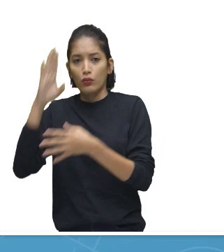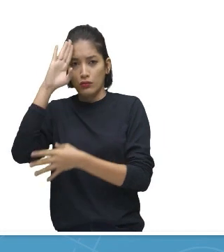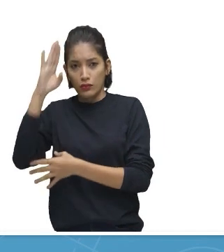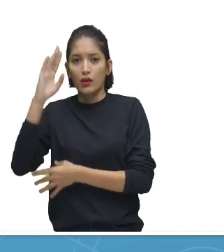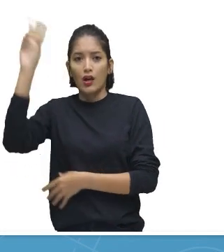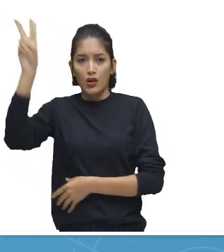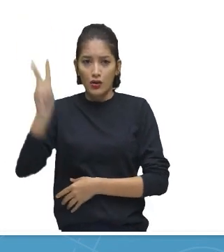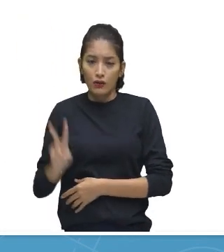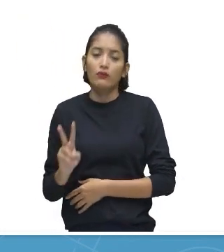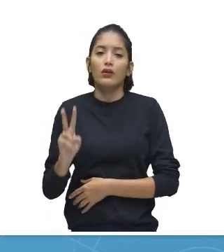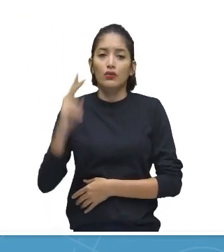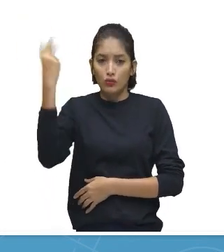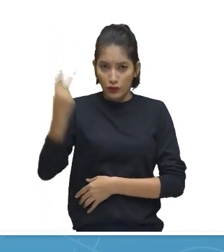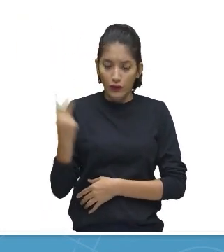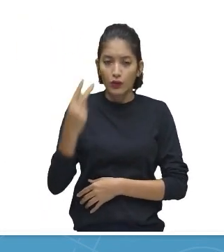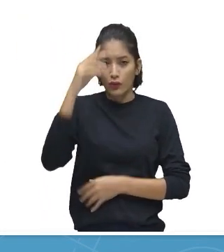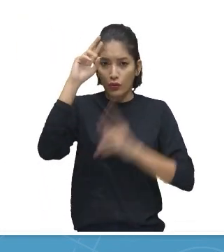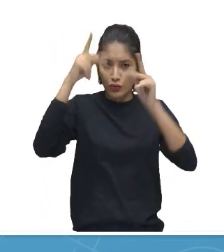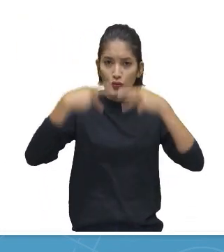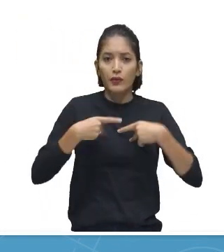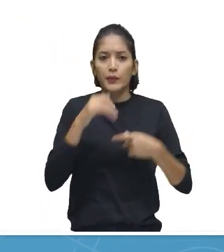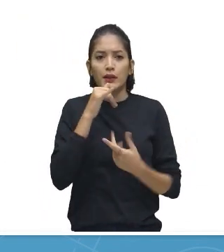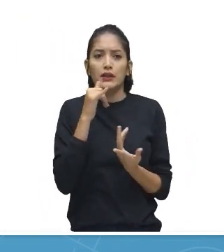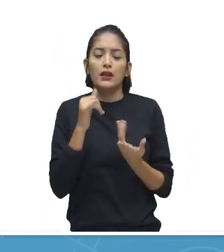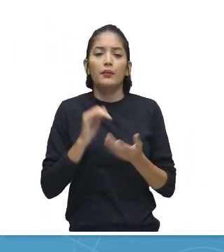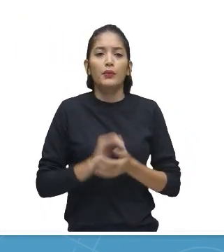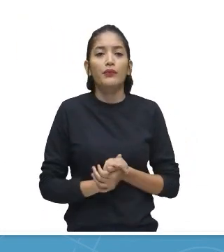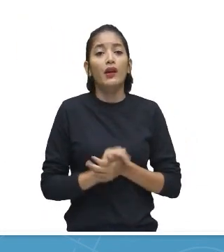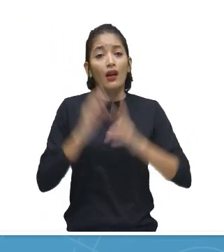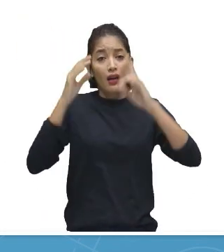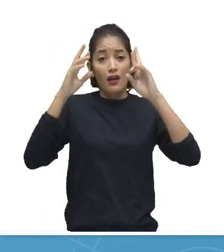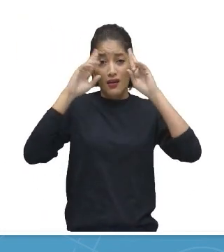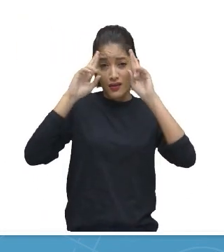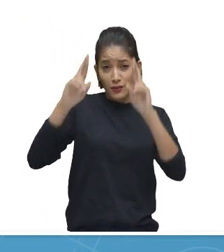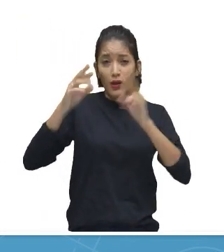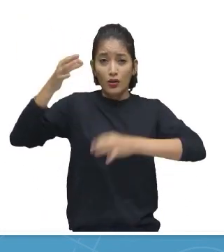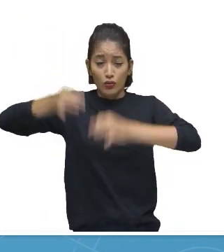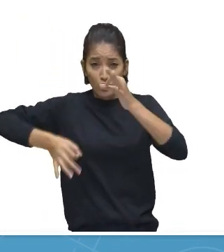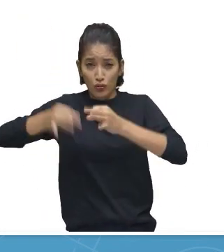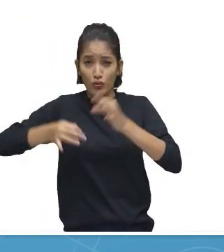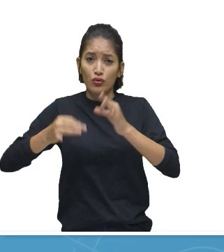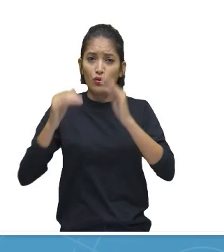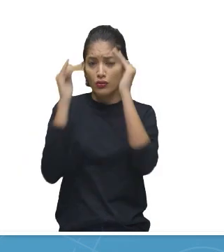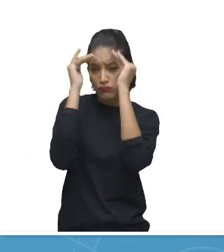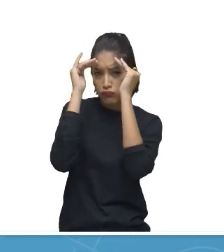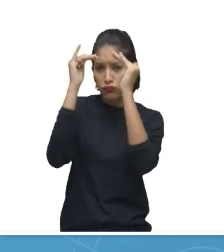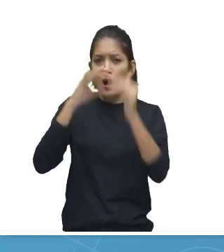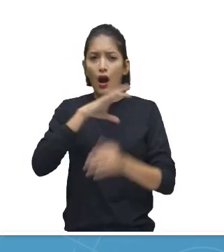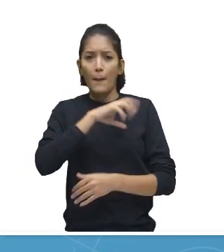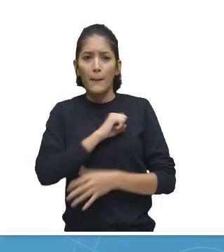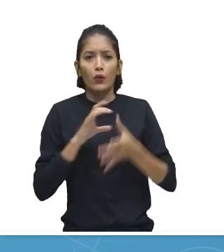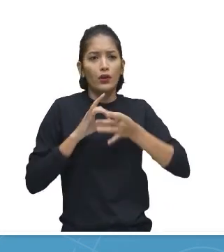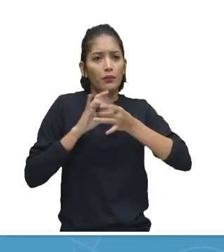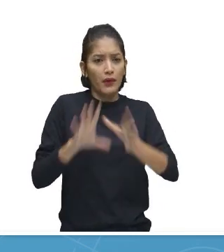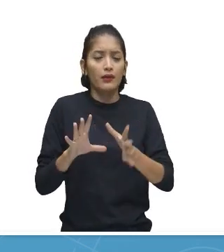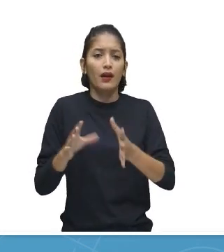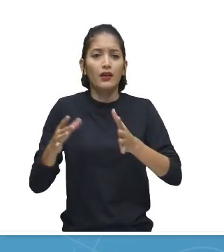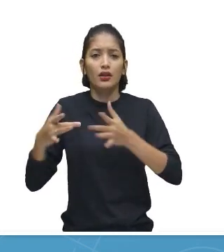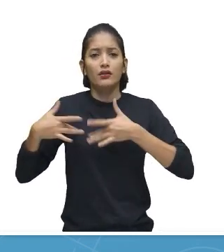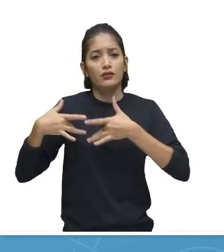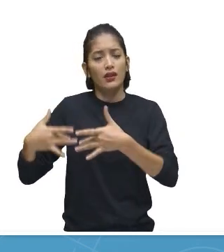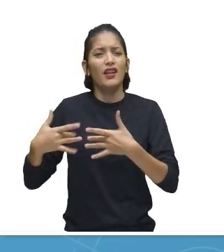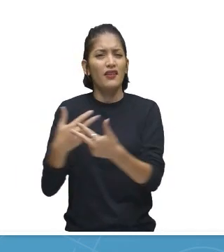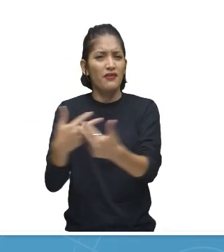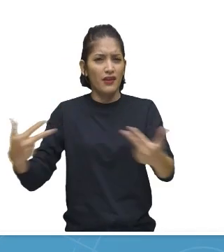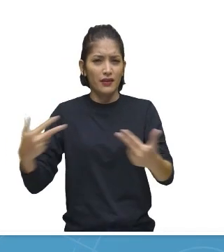morais, respeito, justiça, honra, amor, liberdade, solidariedade, entre outros. A gente vai